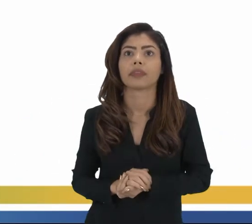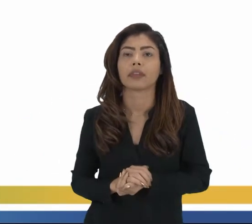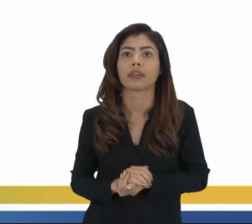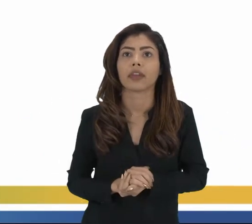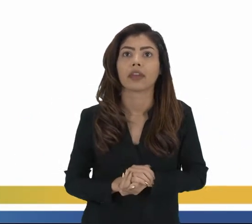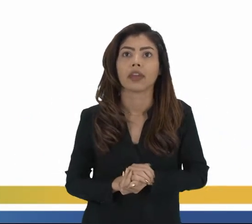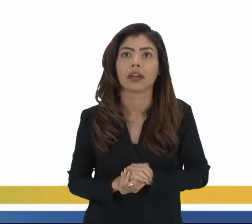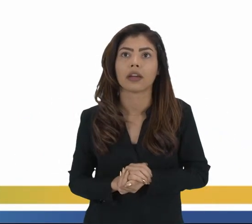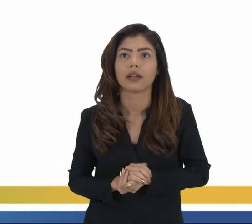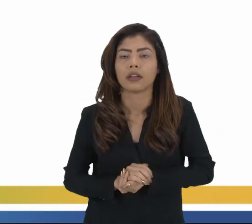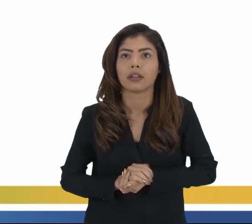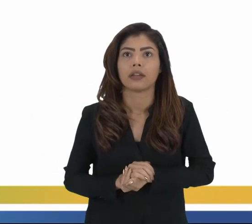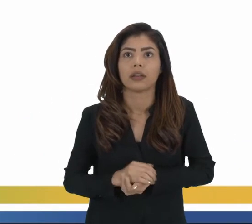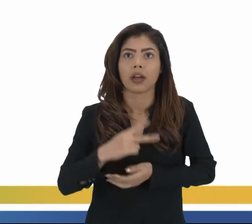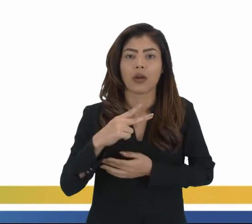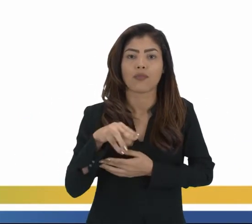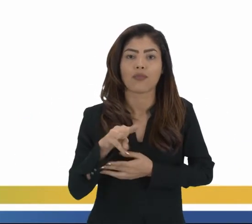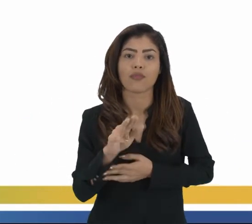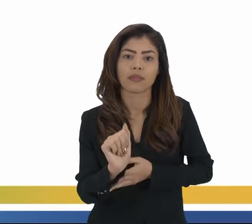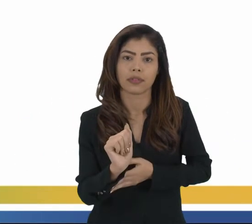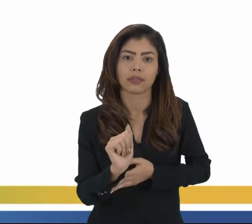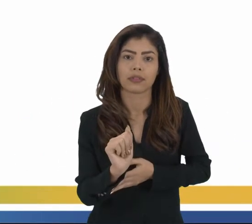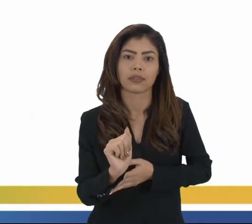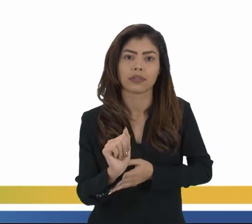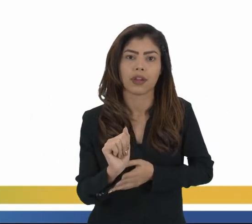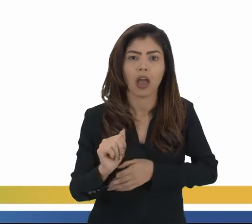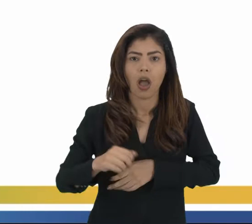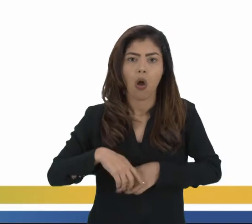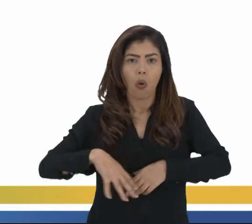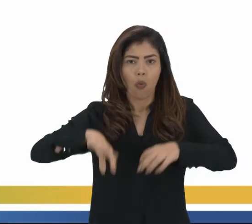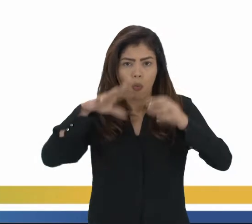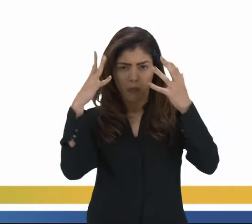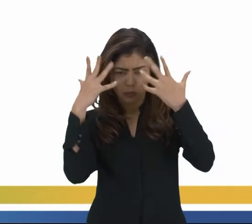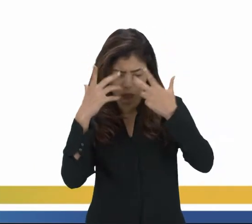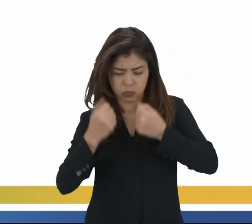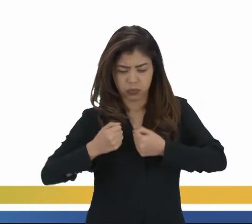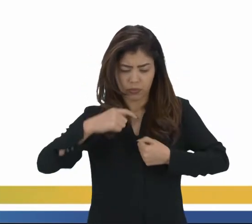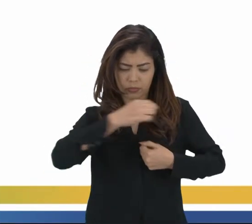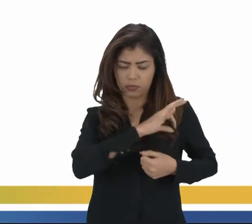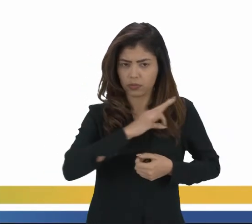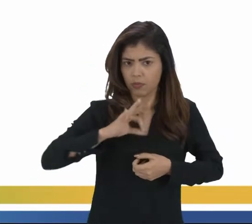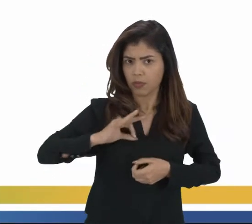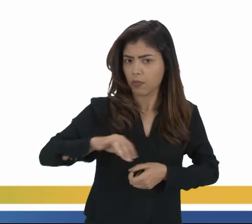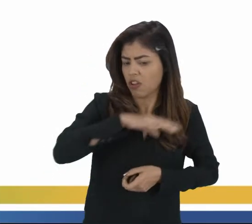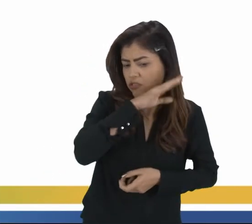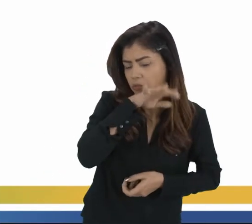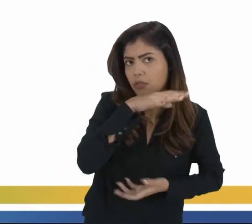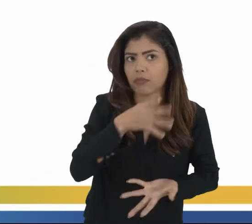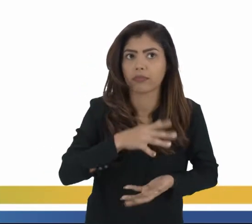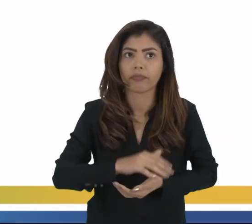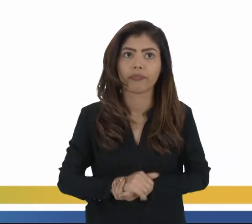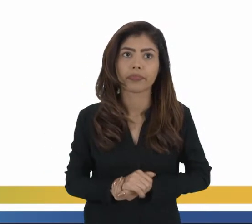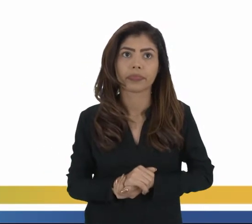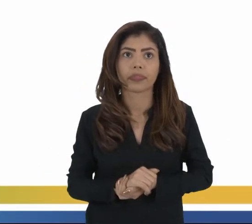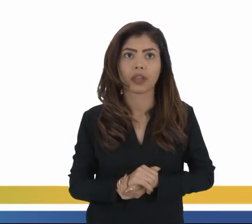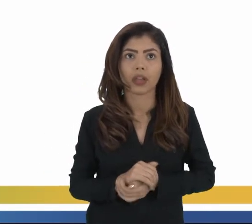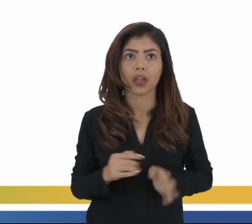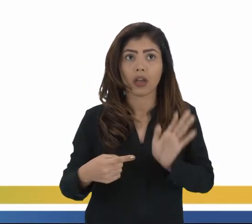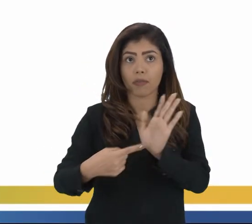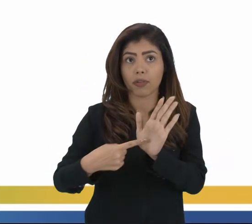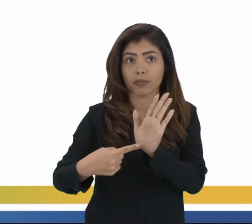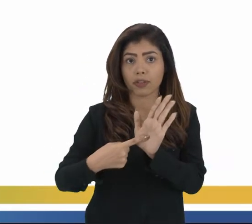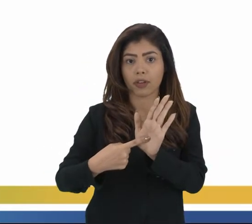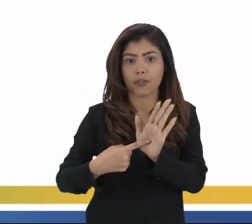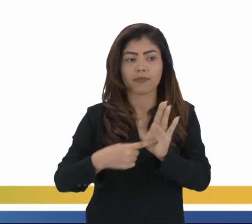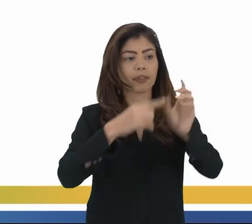representar o que seria um leopardo, um guepardo, uma onça. Carpa, para representar aí